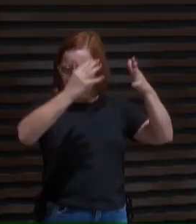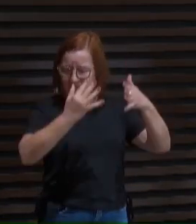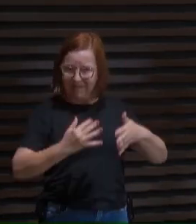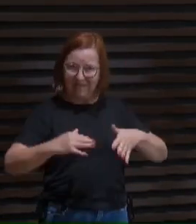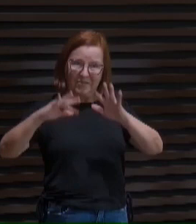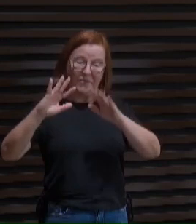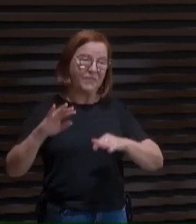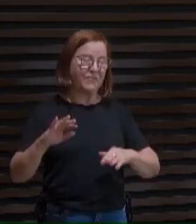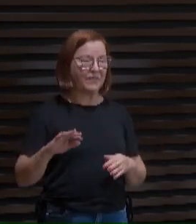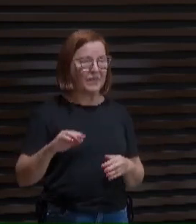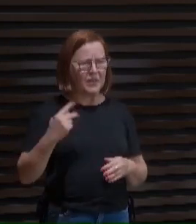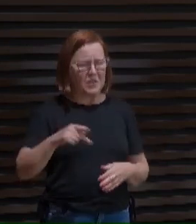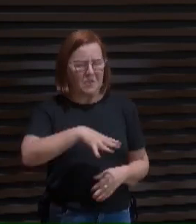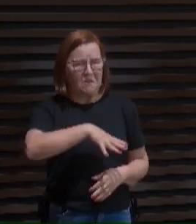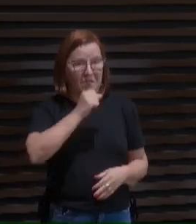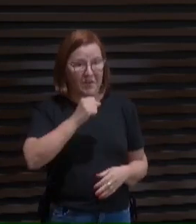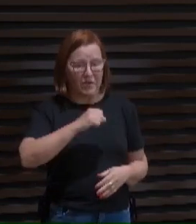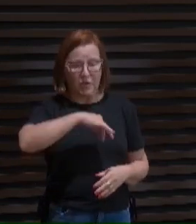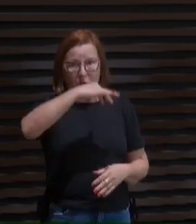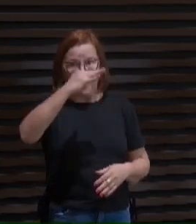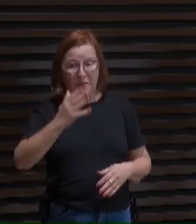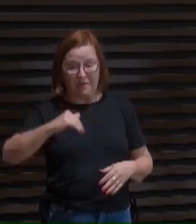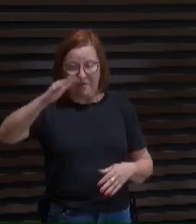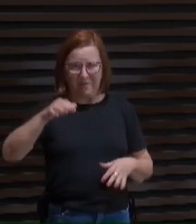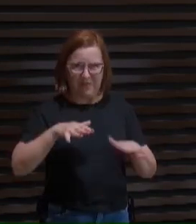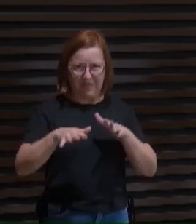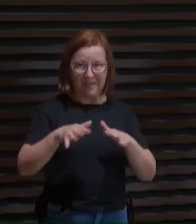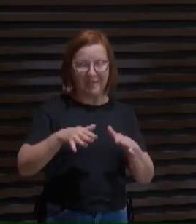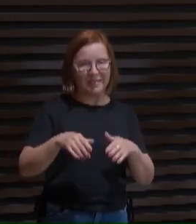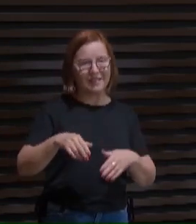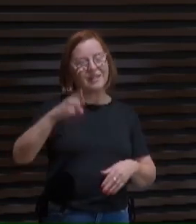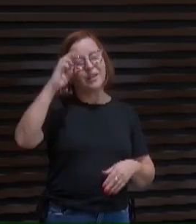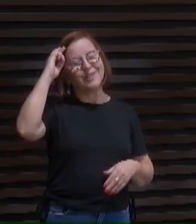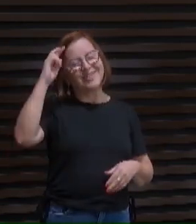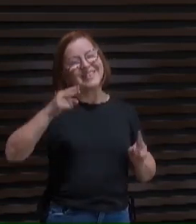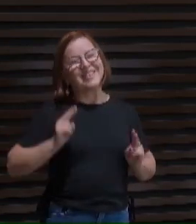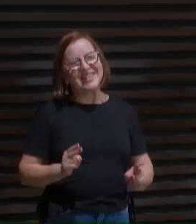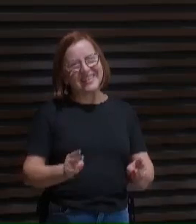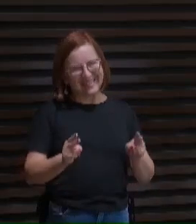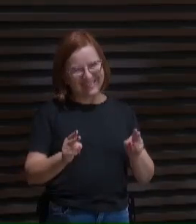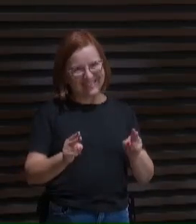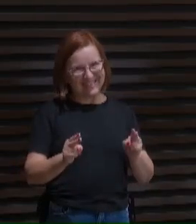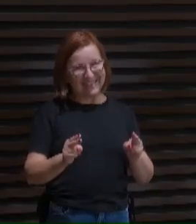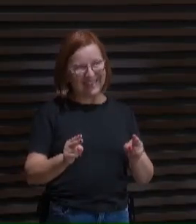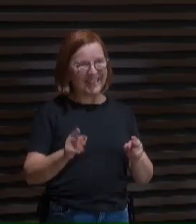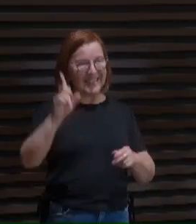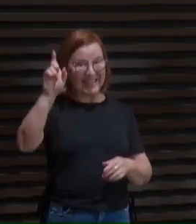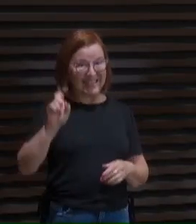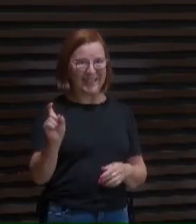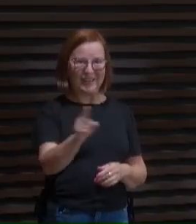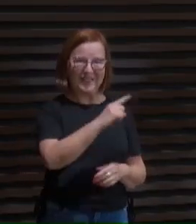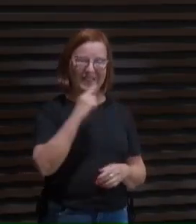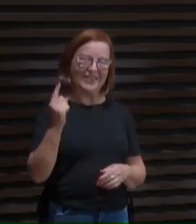na sua fúria os montes se estremeçam, o Senhor continua sendo o nosso refúgio